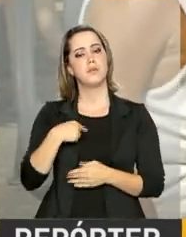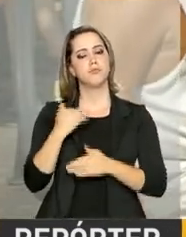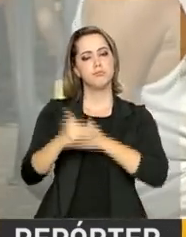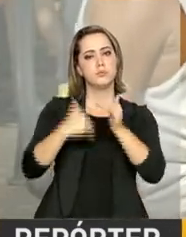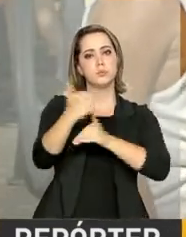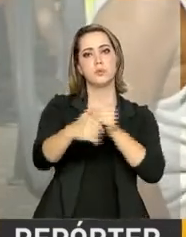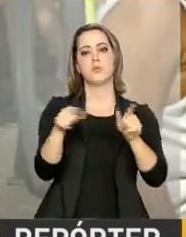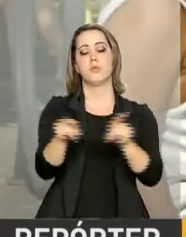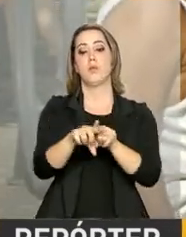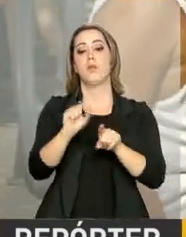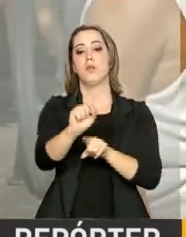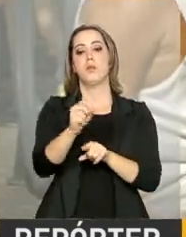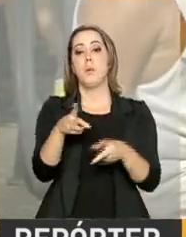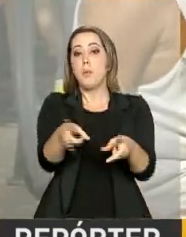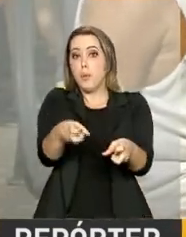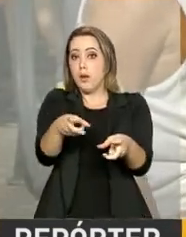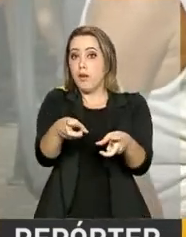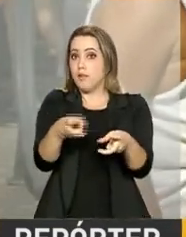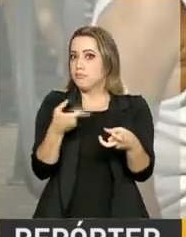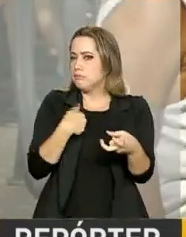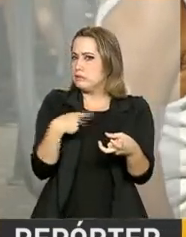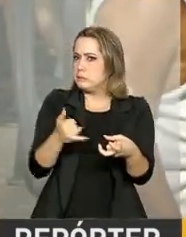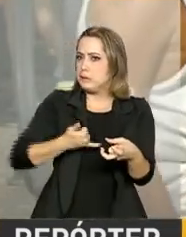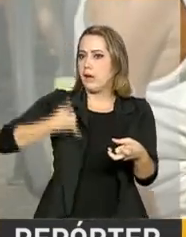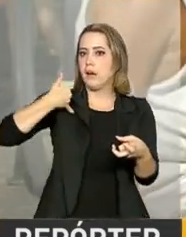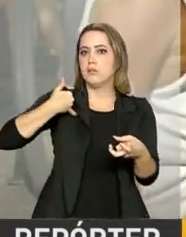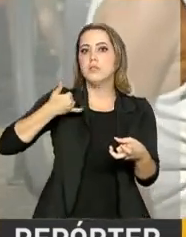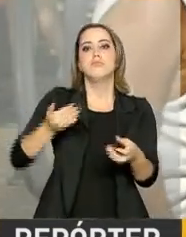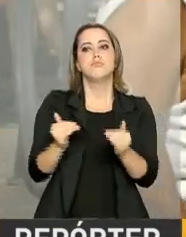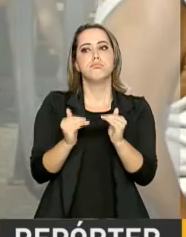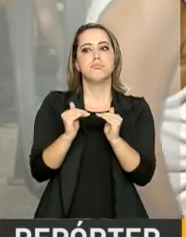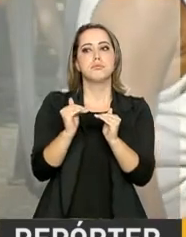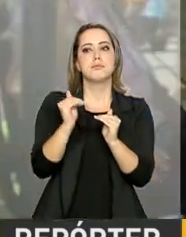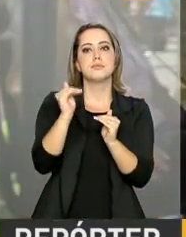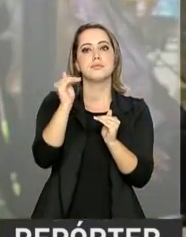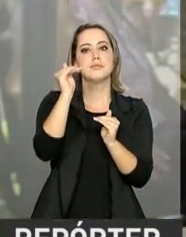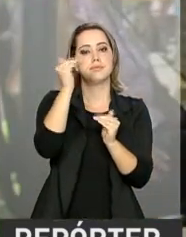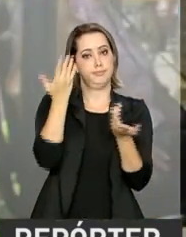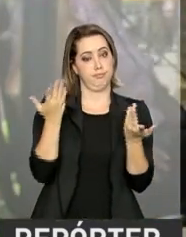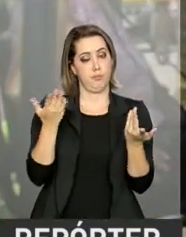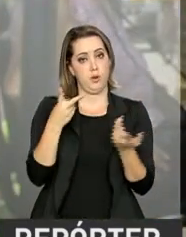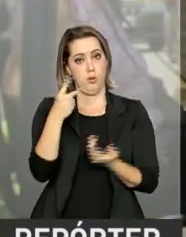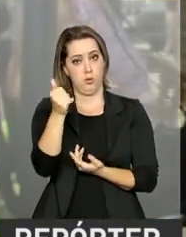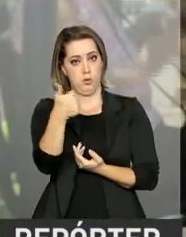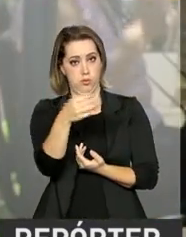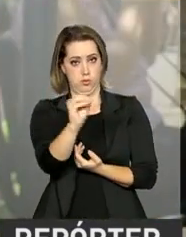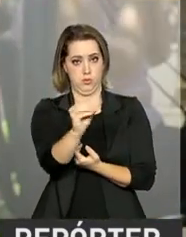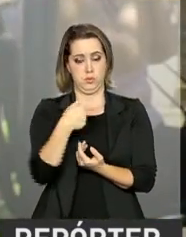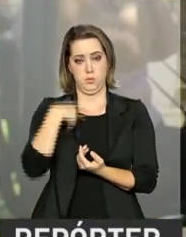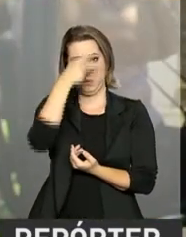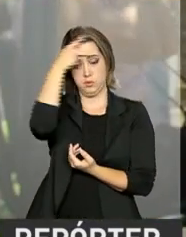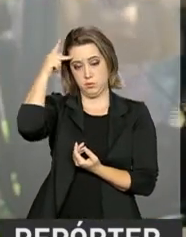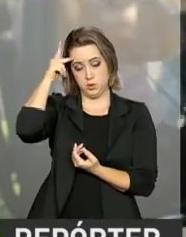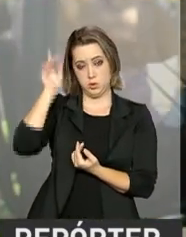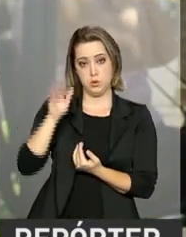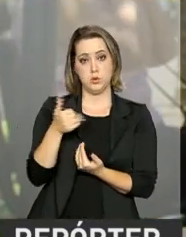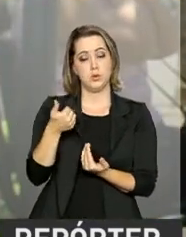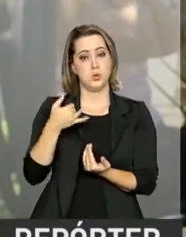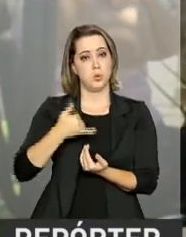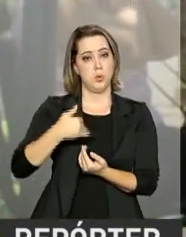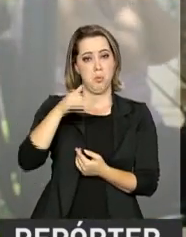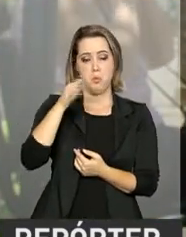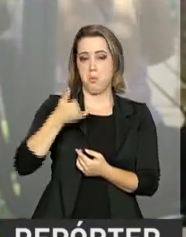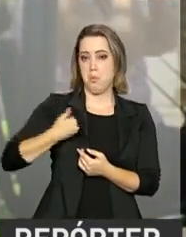frente. Isso porque a expectativa de vida dos brasileiros está aumentando. Em 2010, o número de idosos no país